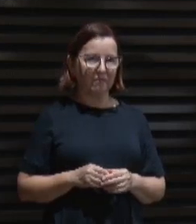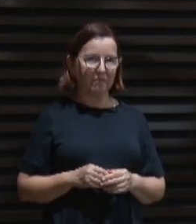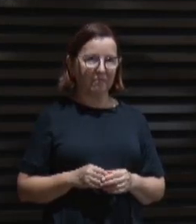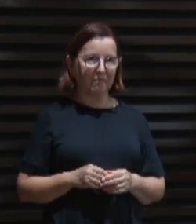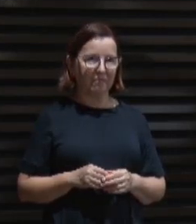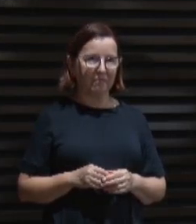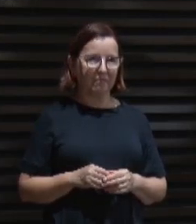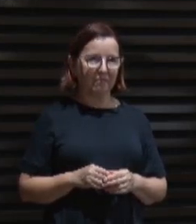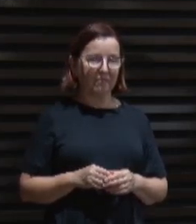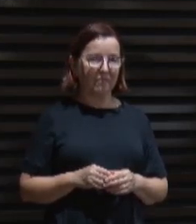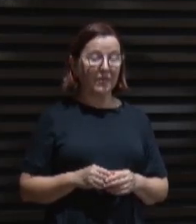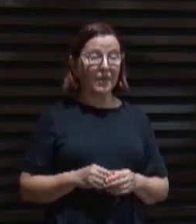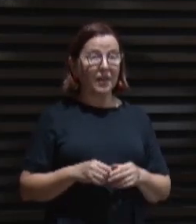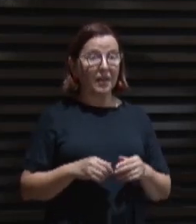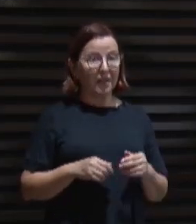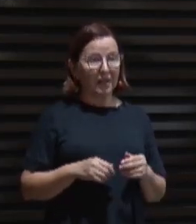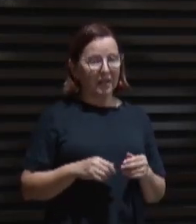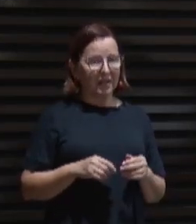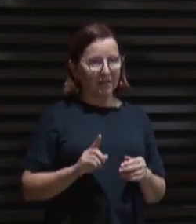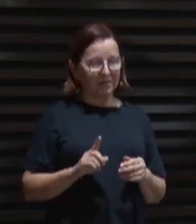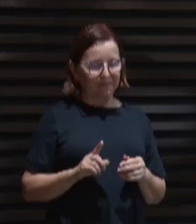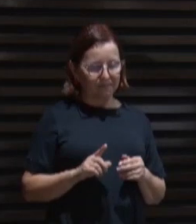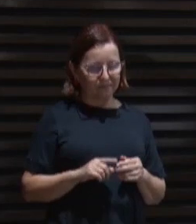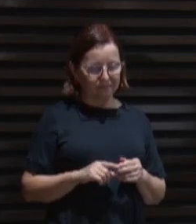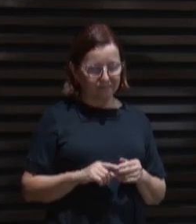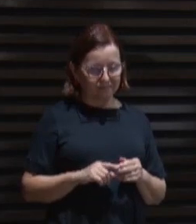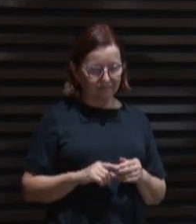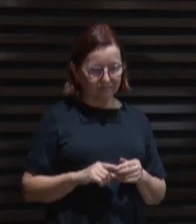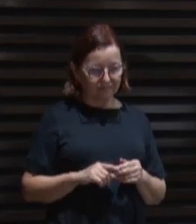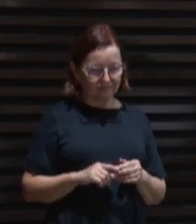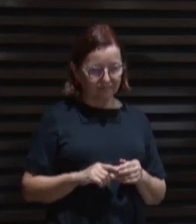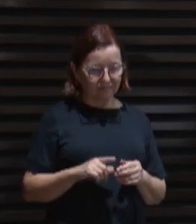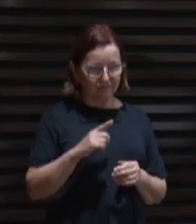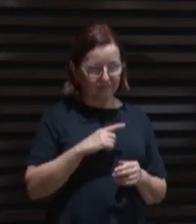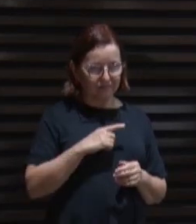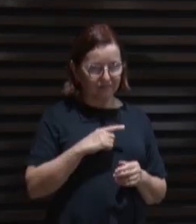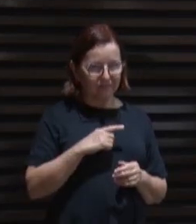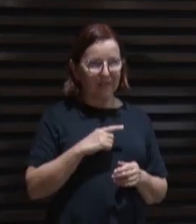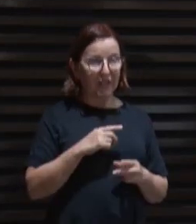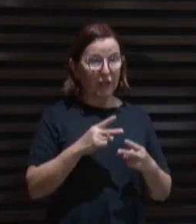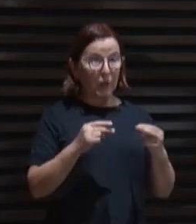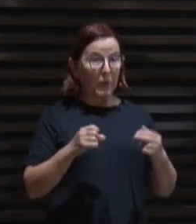Por que vai facilitar? Porque tem elementos aqui que são muito importantes.